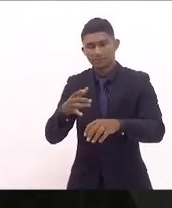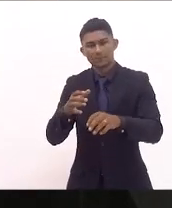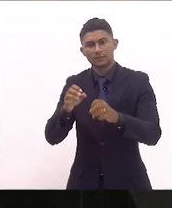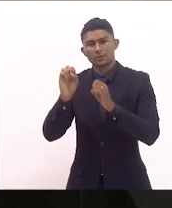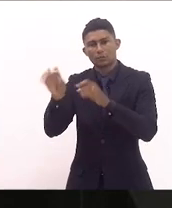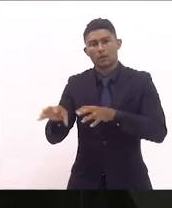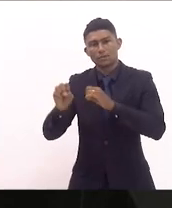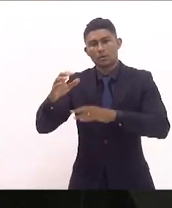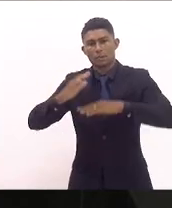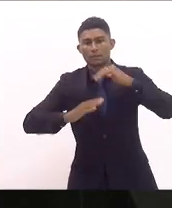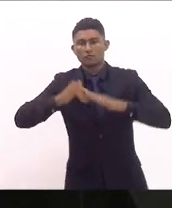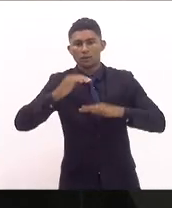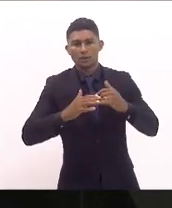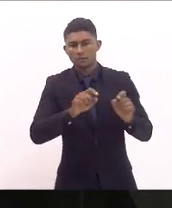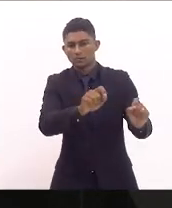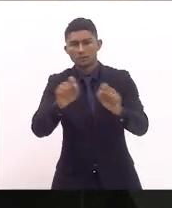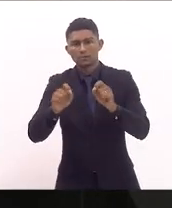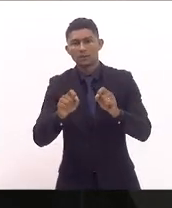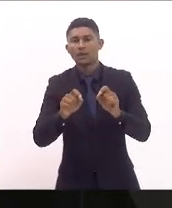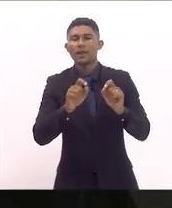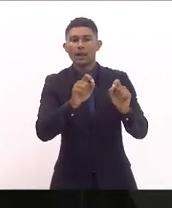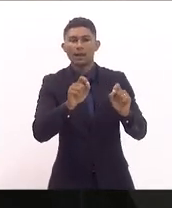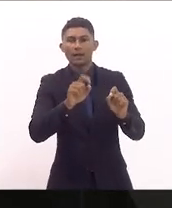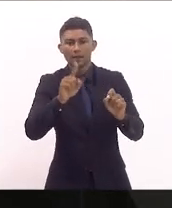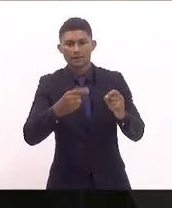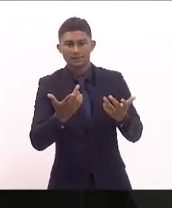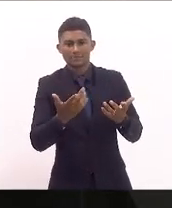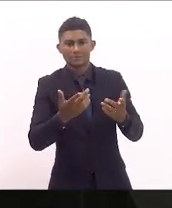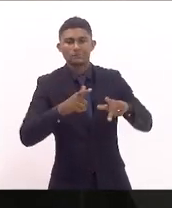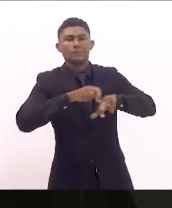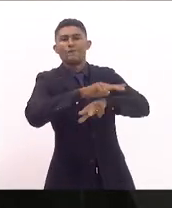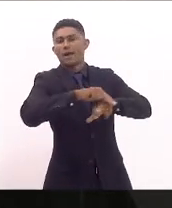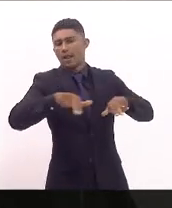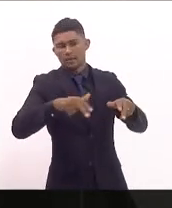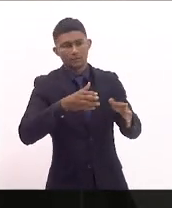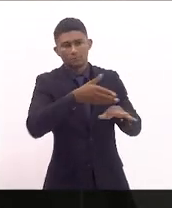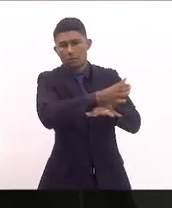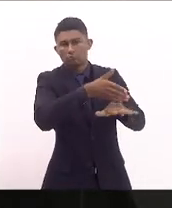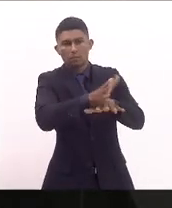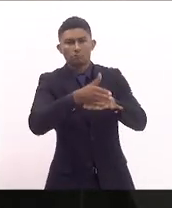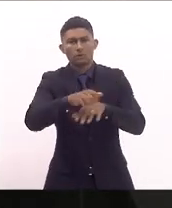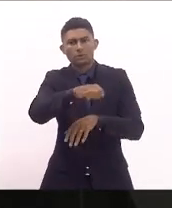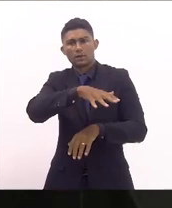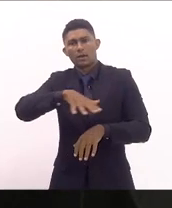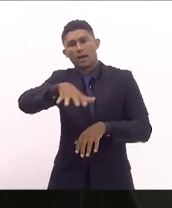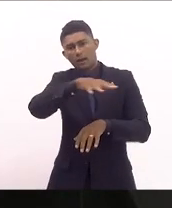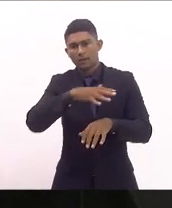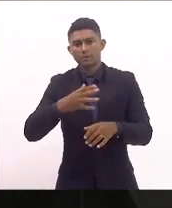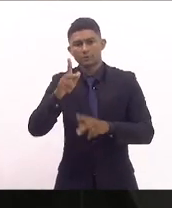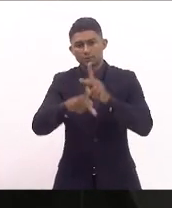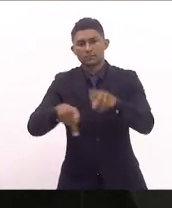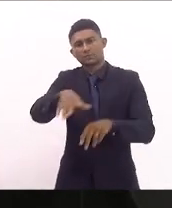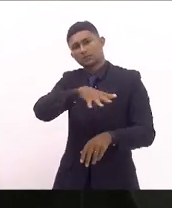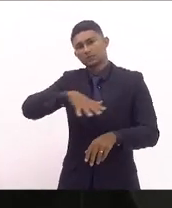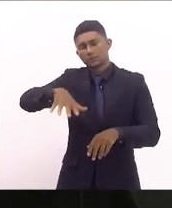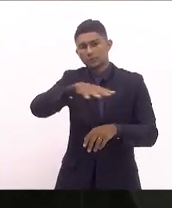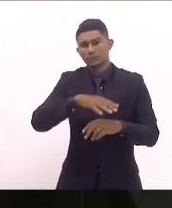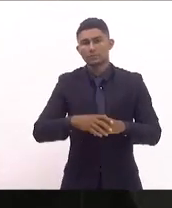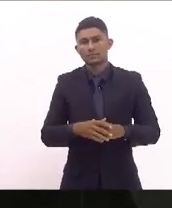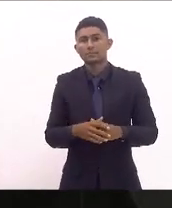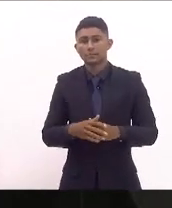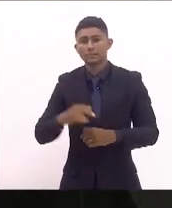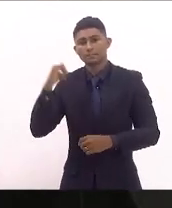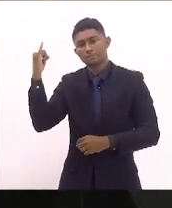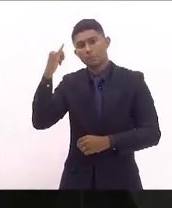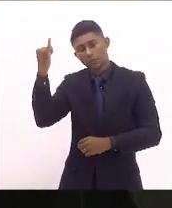a educação profissional técnica é diferente modalidade para nossa população ela cumpre um